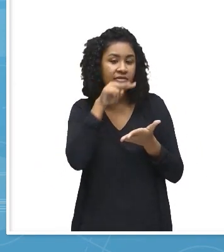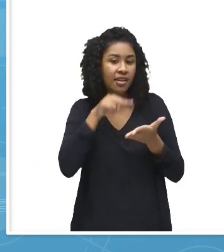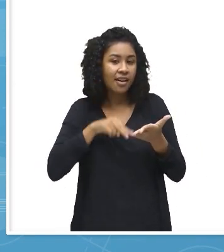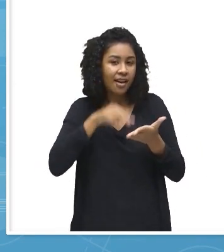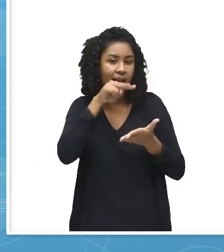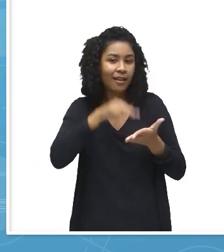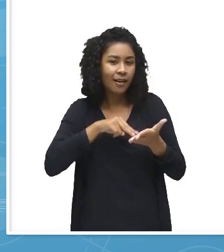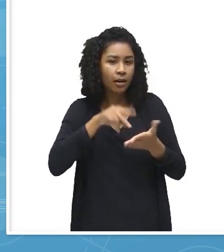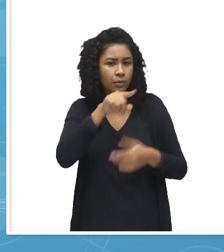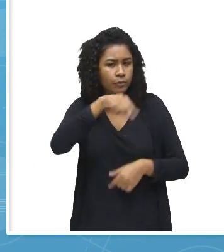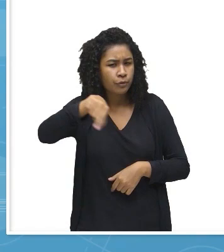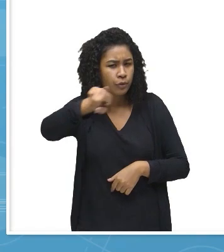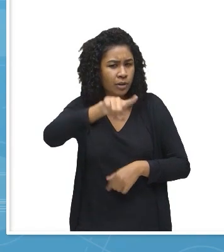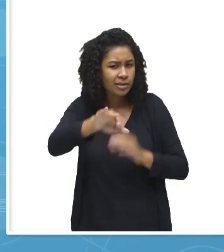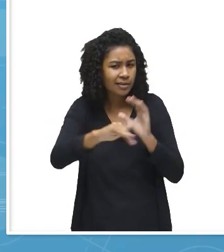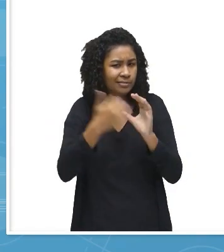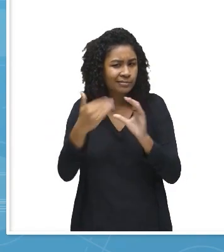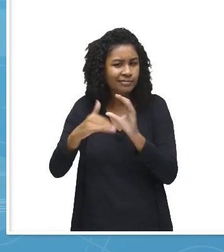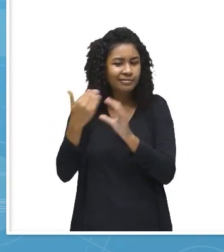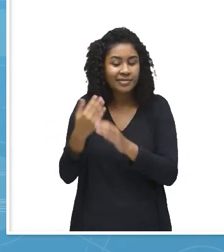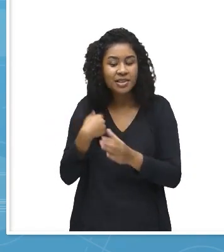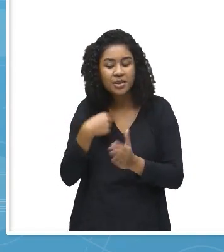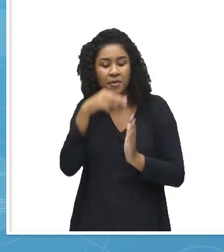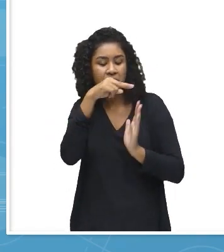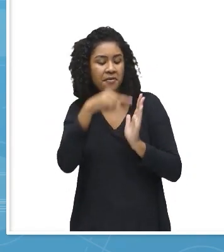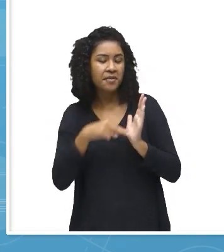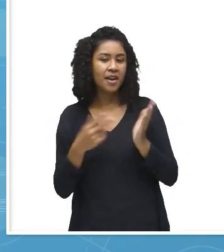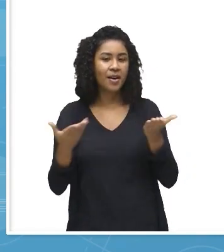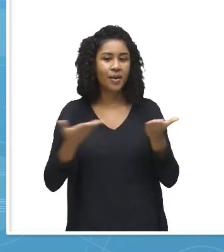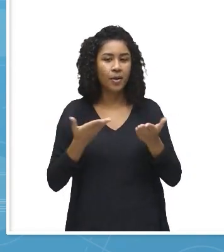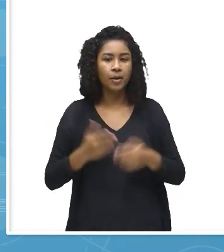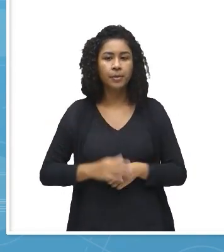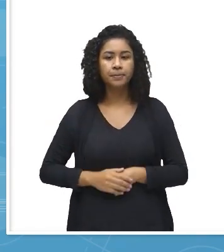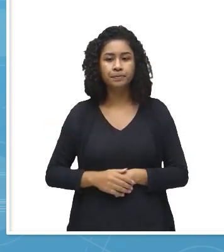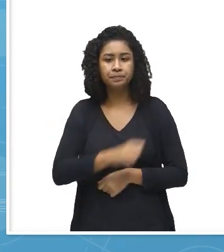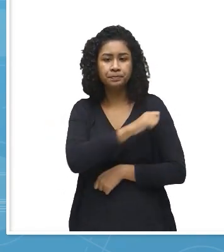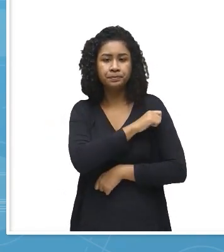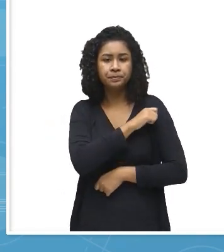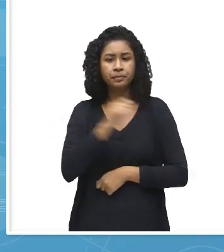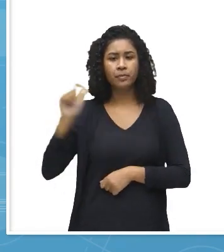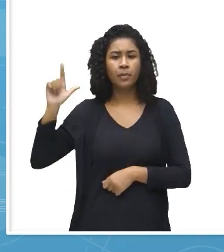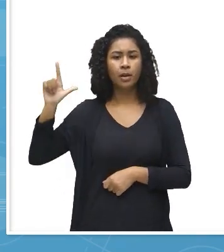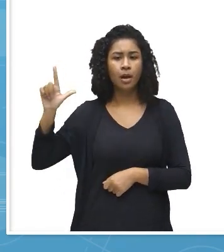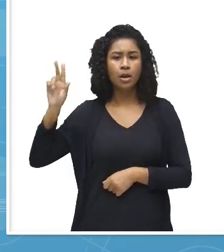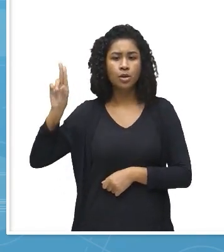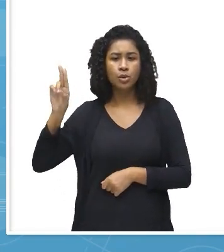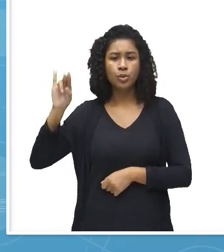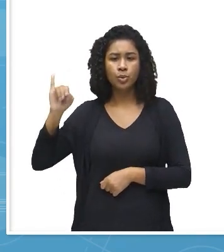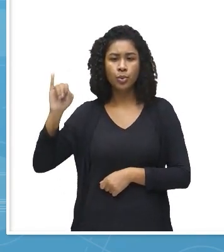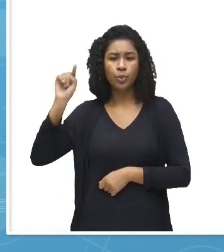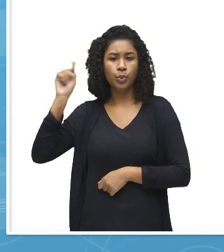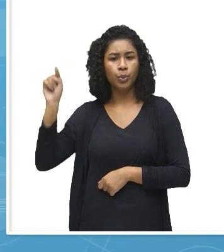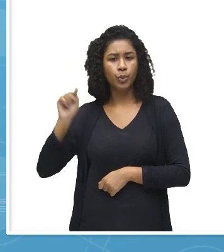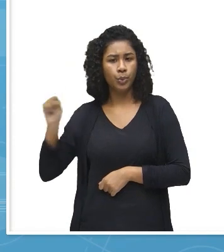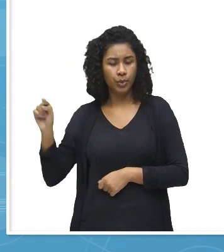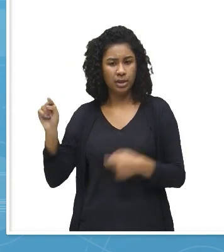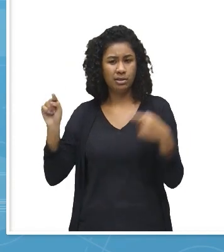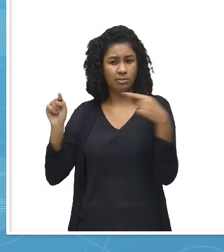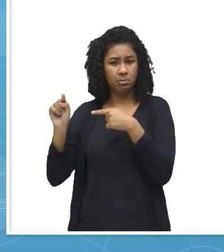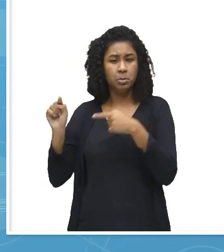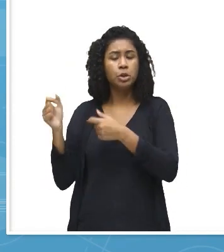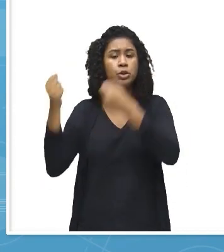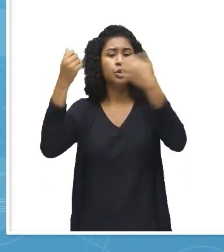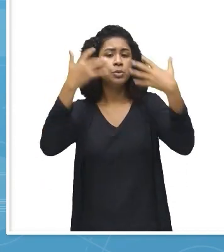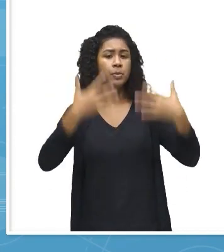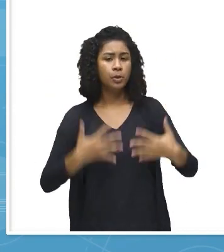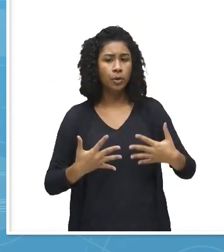uma olhada no chat como é que está a movimentação. O Luiz Daniel disse que esse período foi chamado